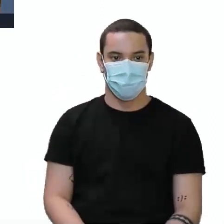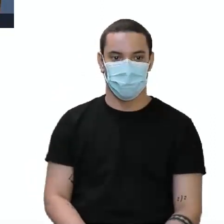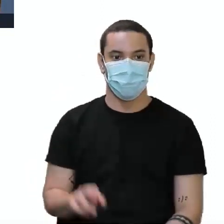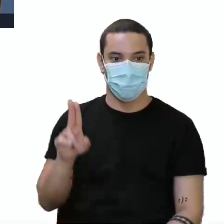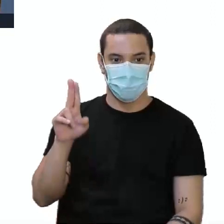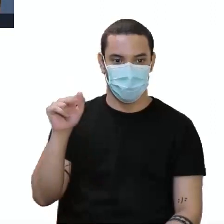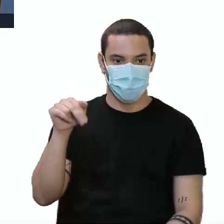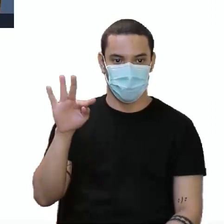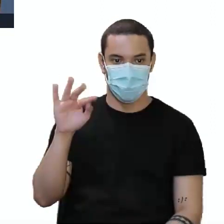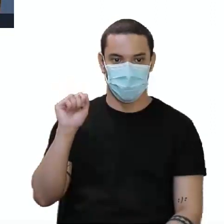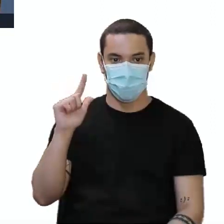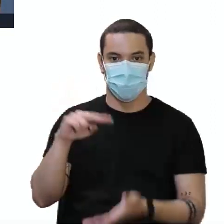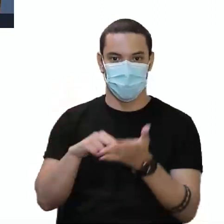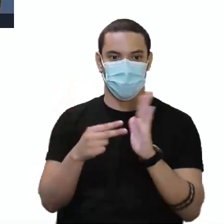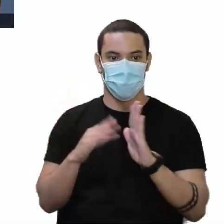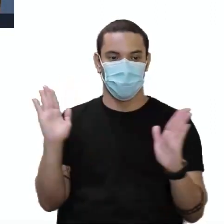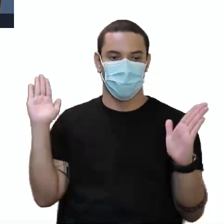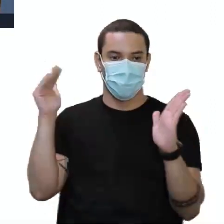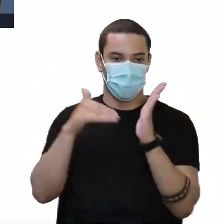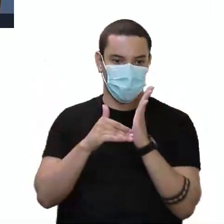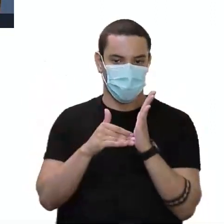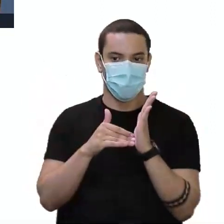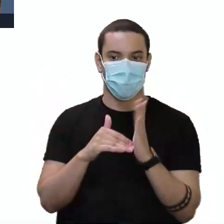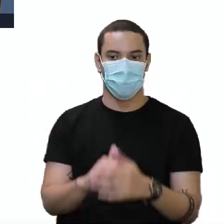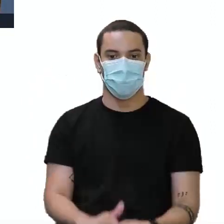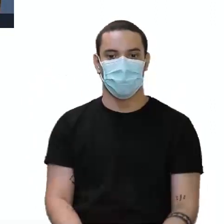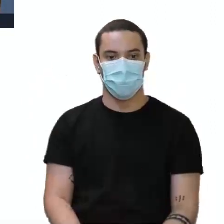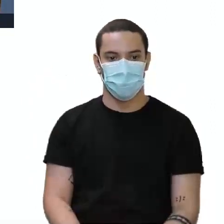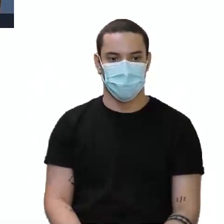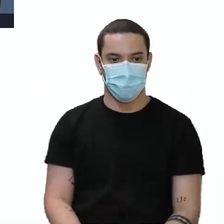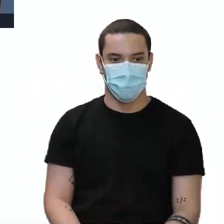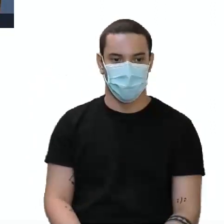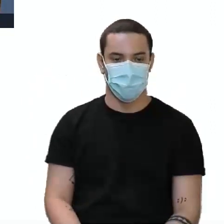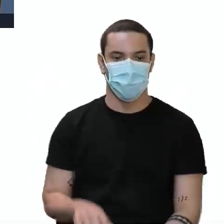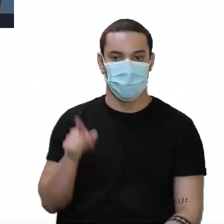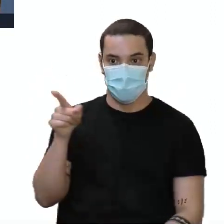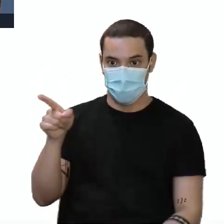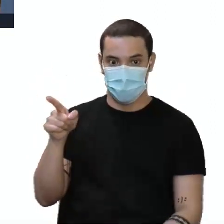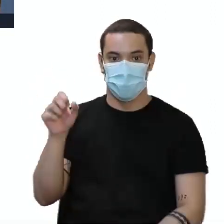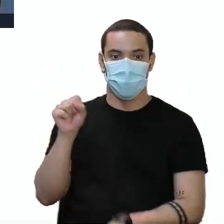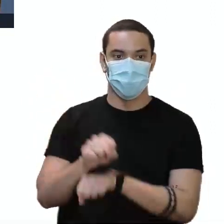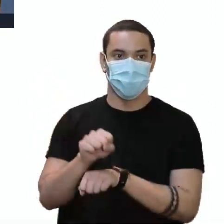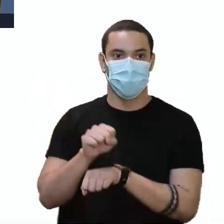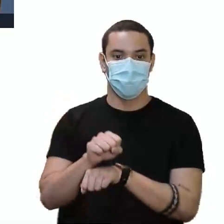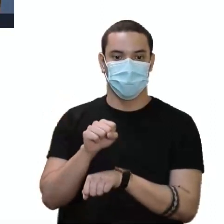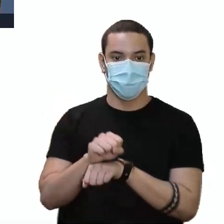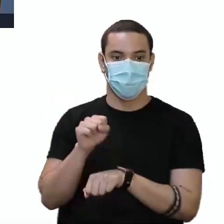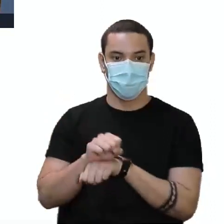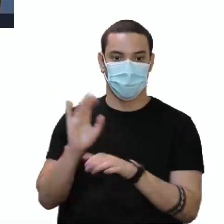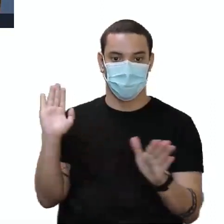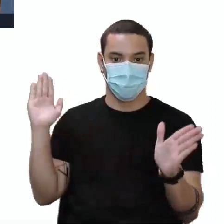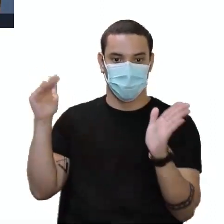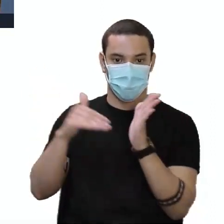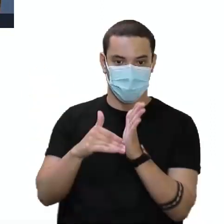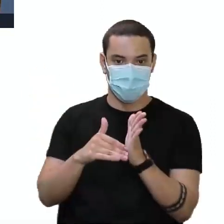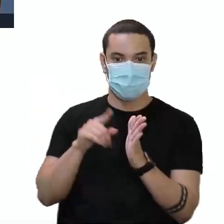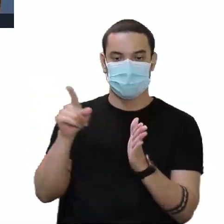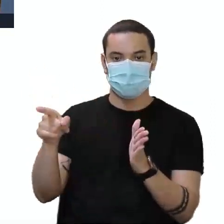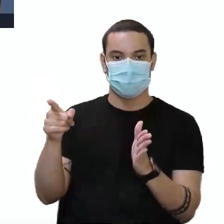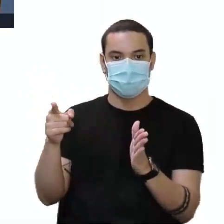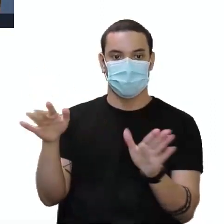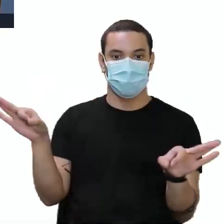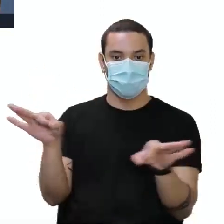Como eu falei, she waited until he had finished. Ela esperou, primeira situação, até que ele